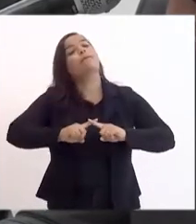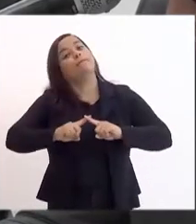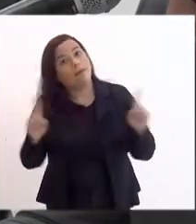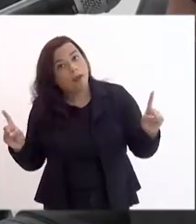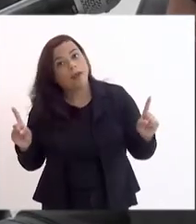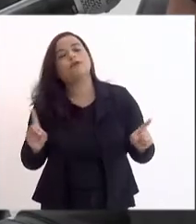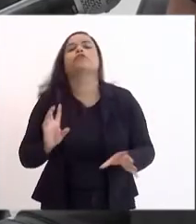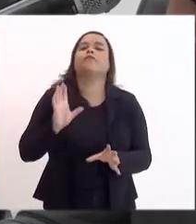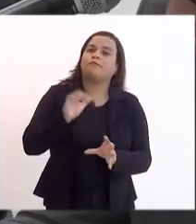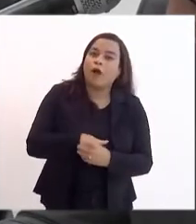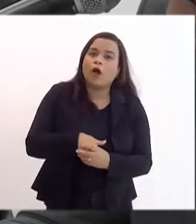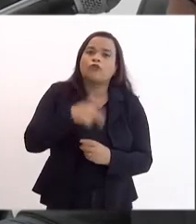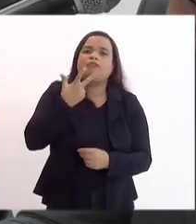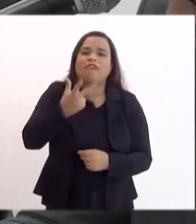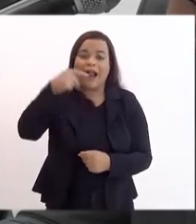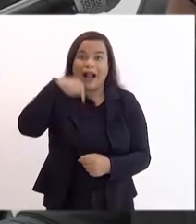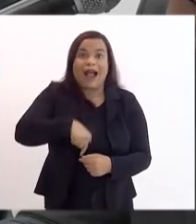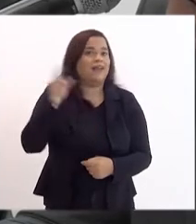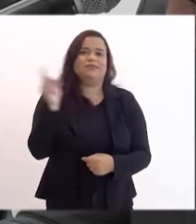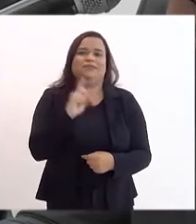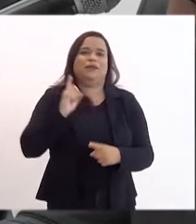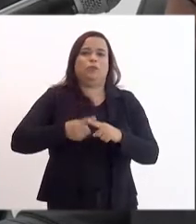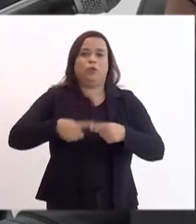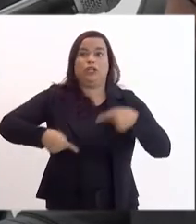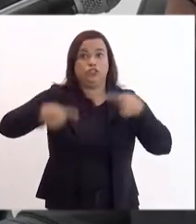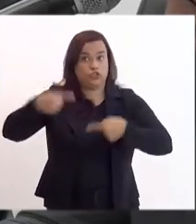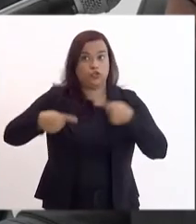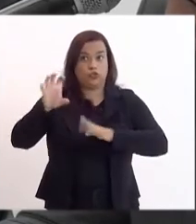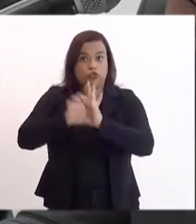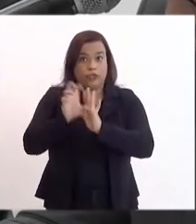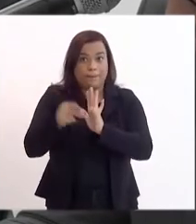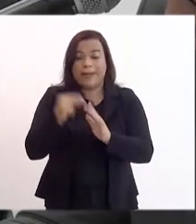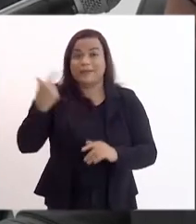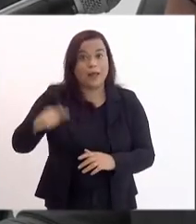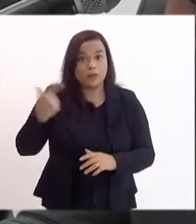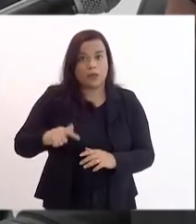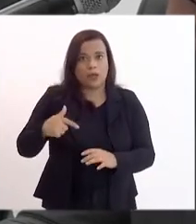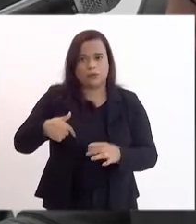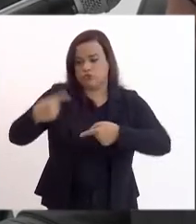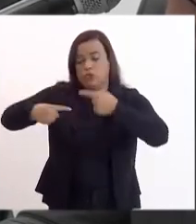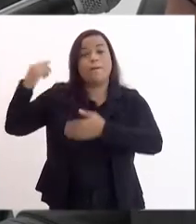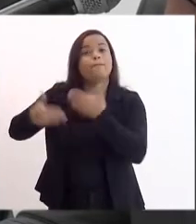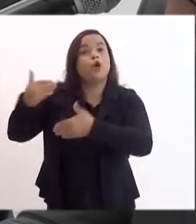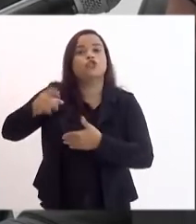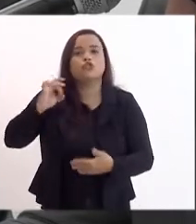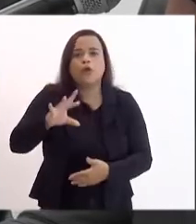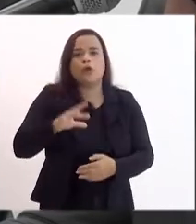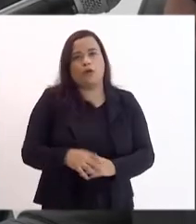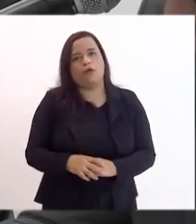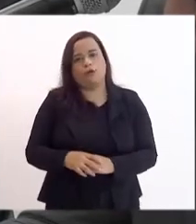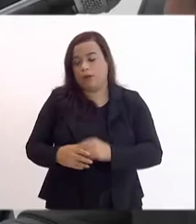voto aqui porque eu não estou discutindo as emendas. Estou discutindo o procedimento. O meu procedimento é...